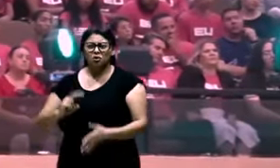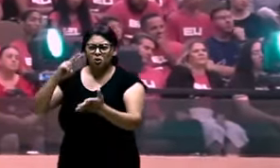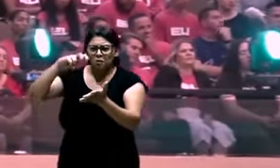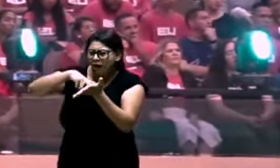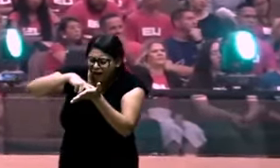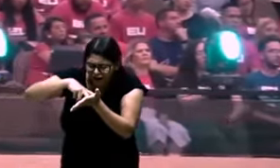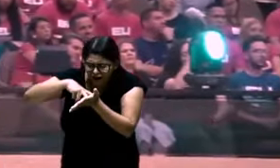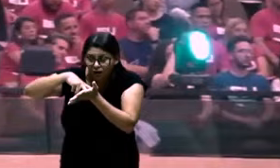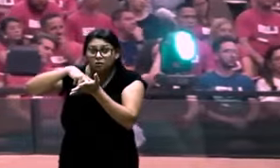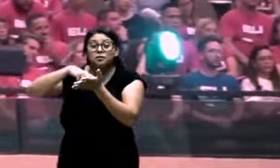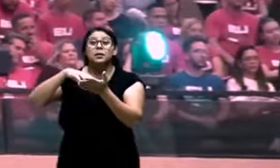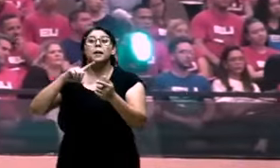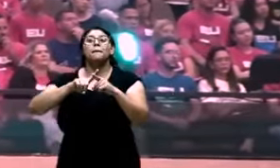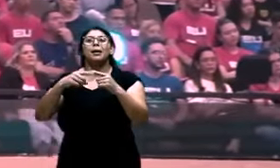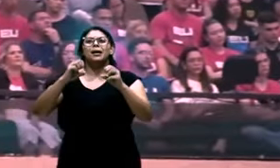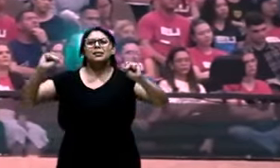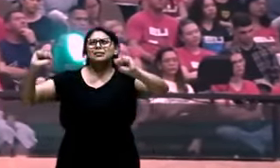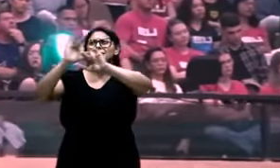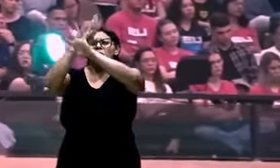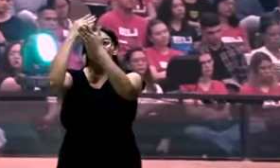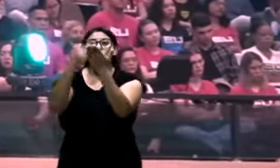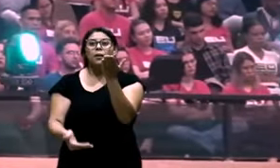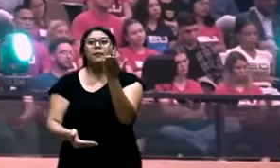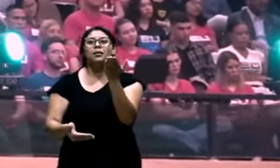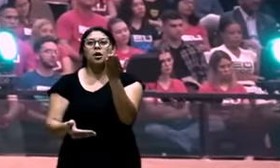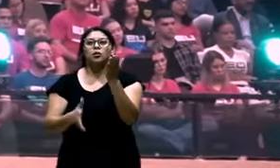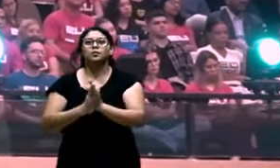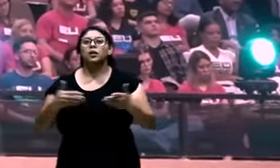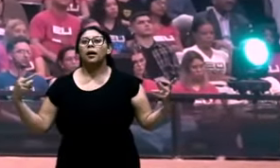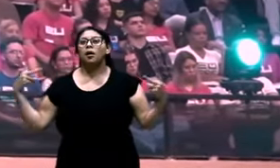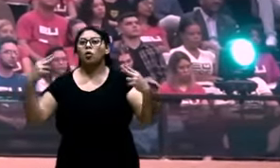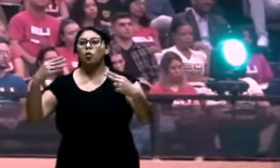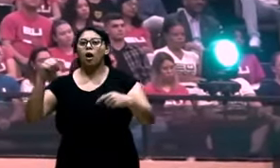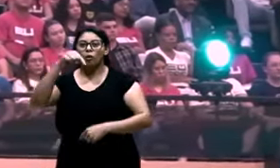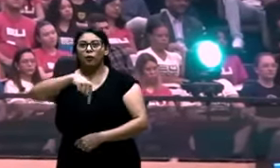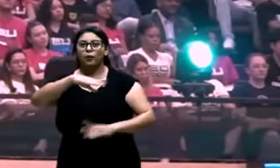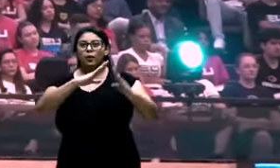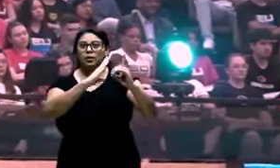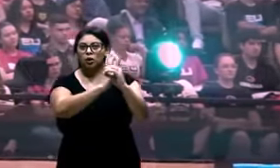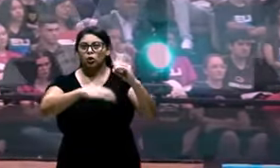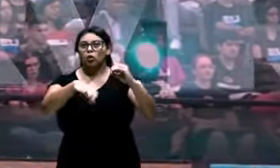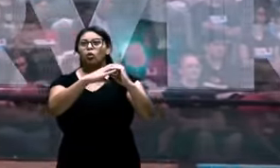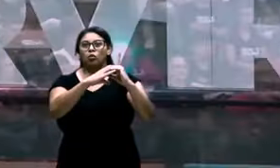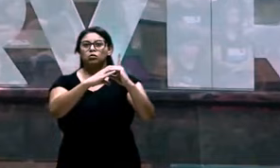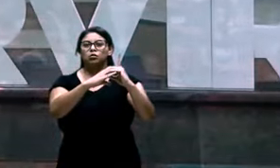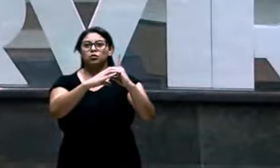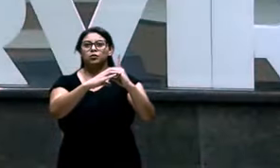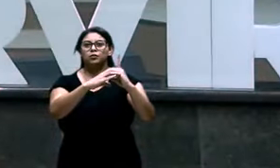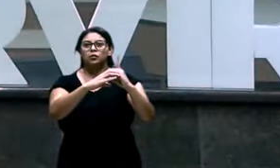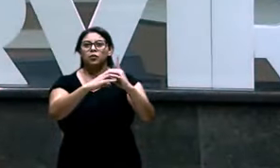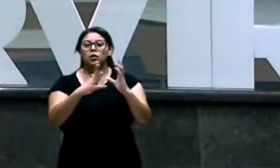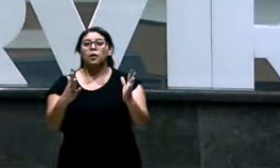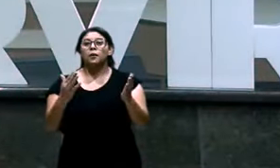embora. Depois da bênção apostólica, todo mundo vai para casa. E o Salomão, 1 Reis 8:27, ele